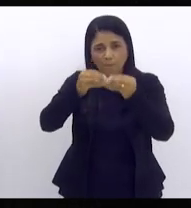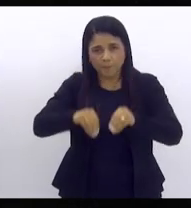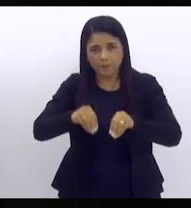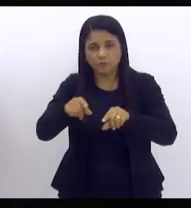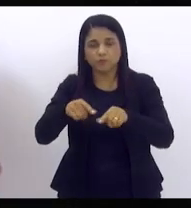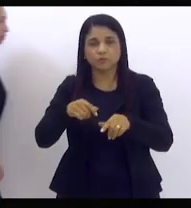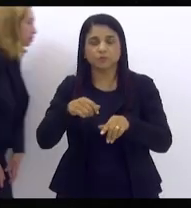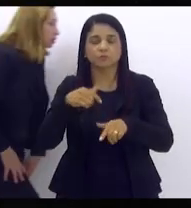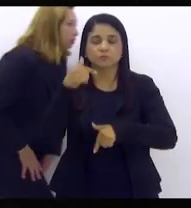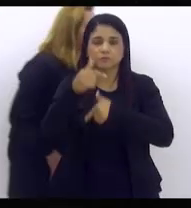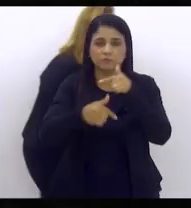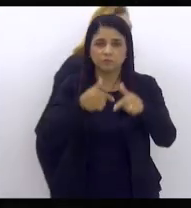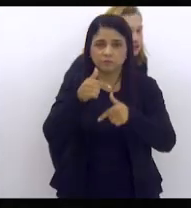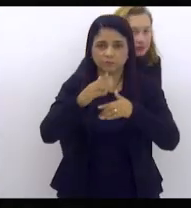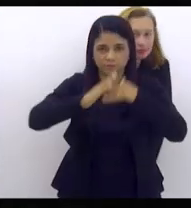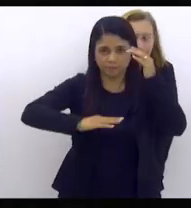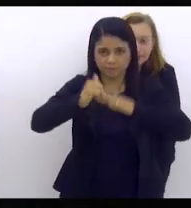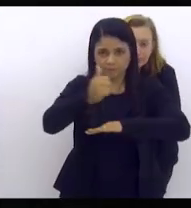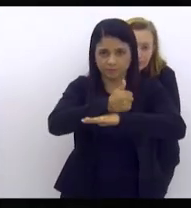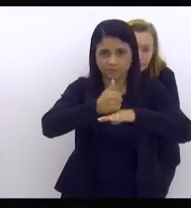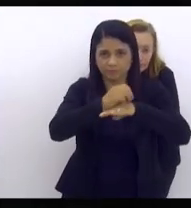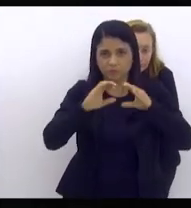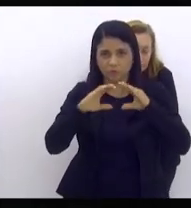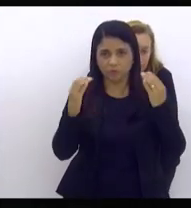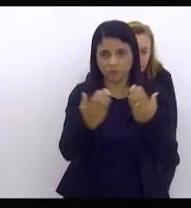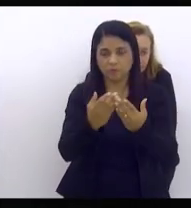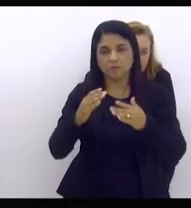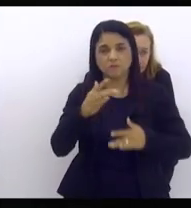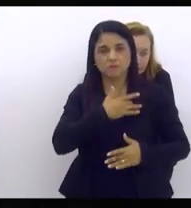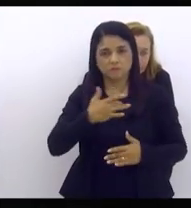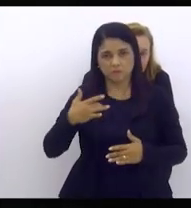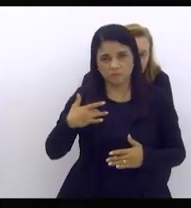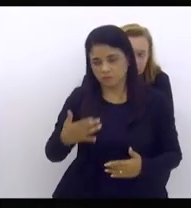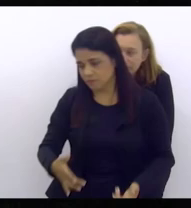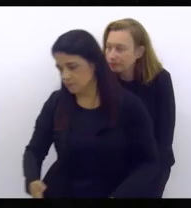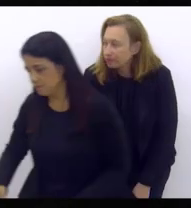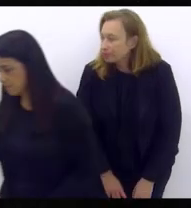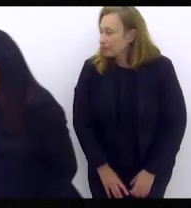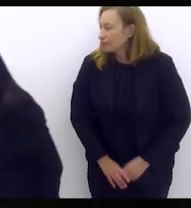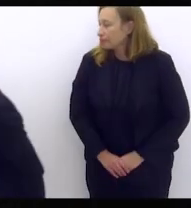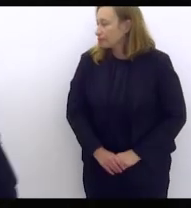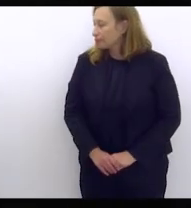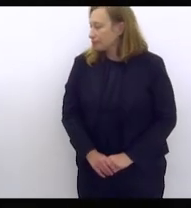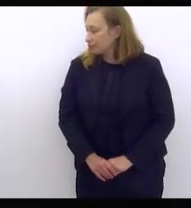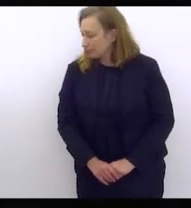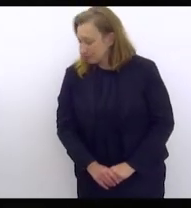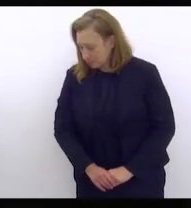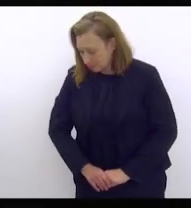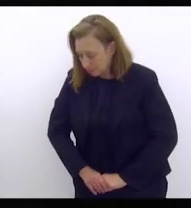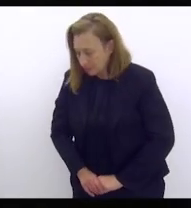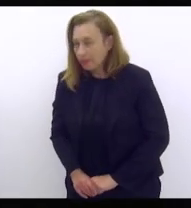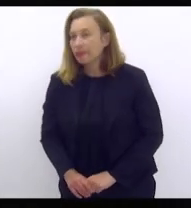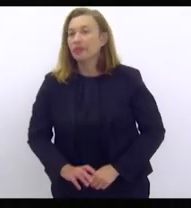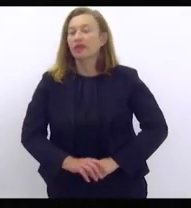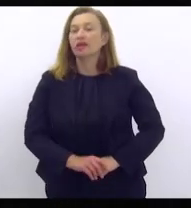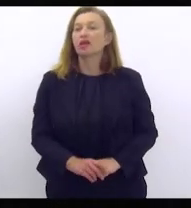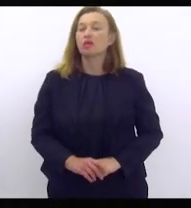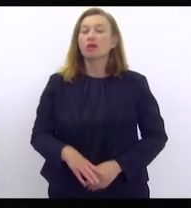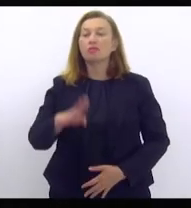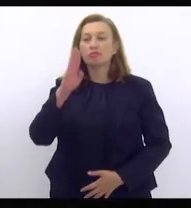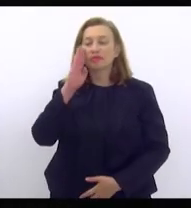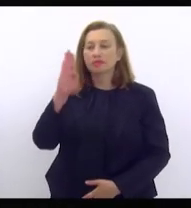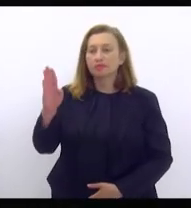dos agentes comunitários de saúde e dos agentes de endemias. É